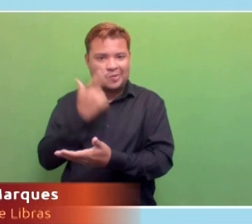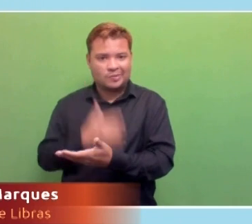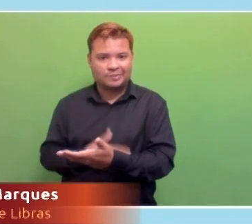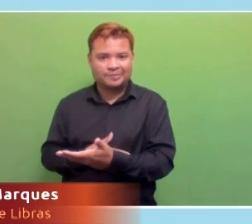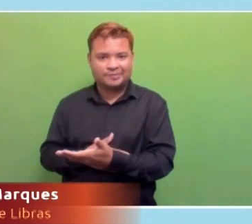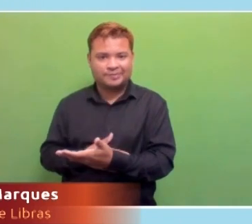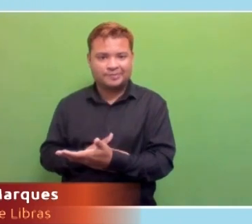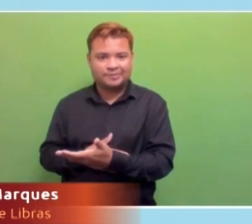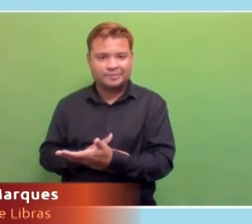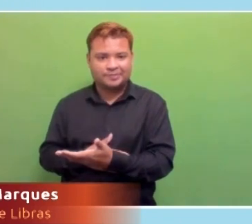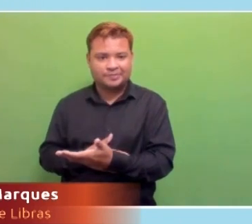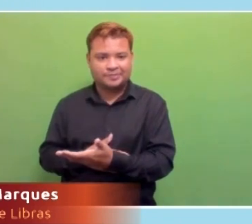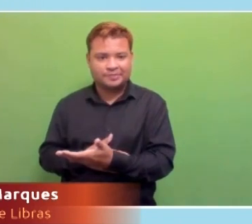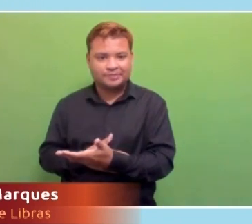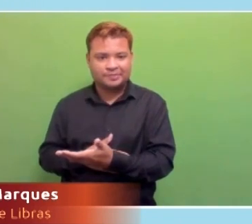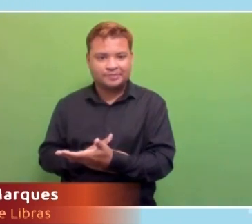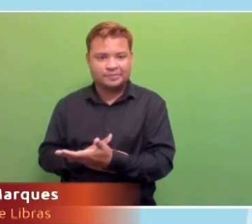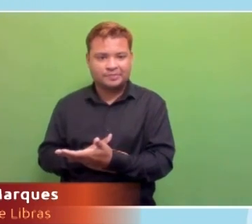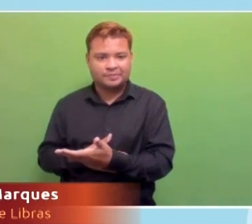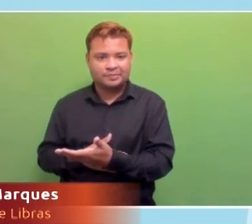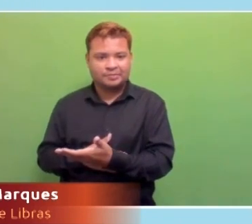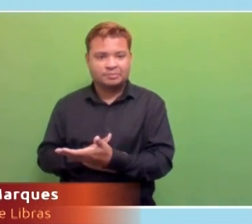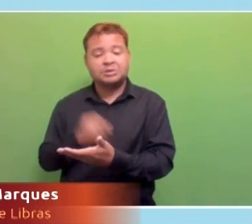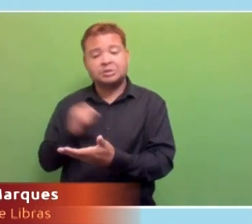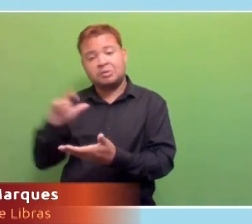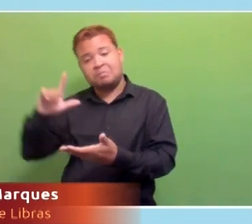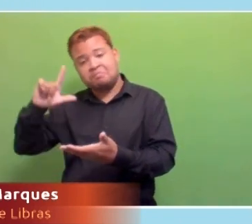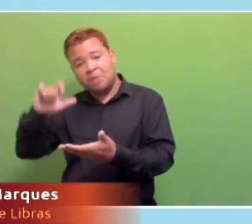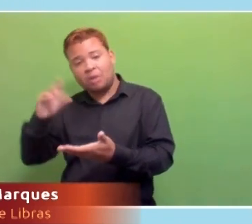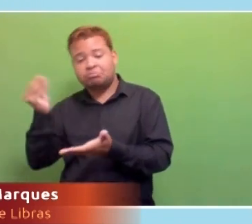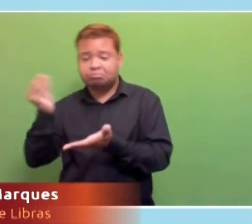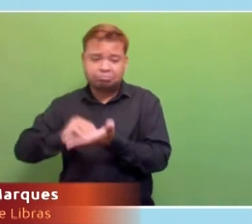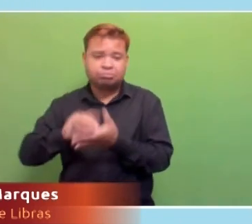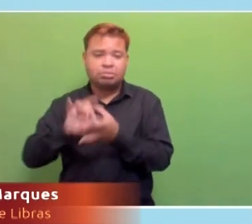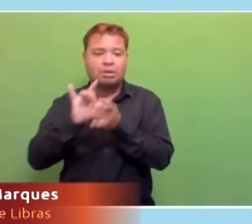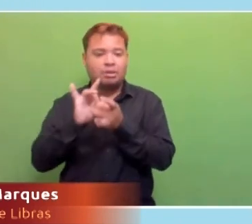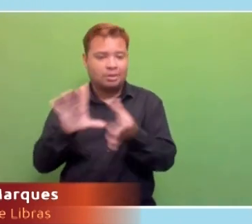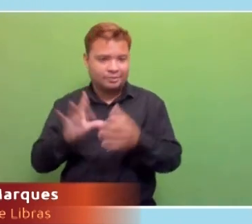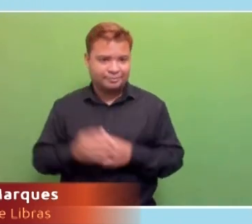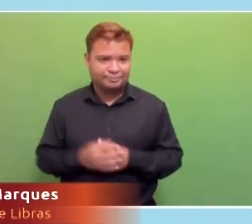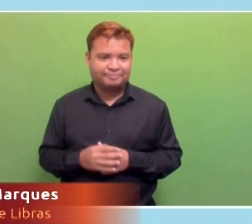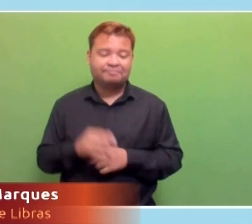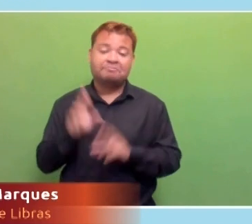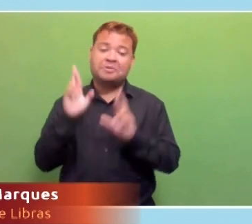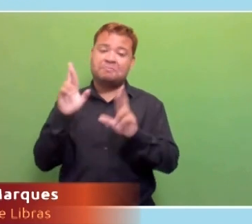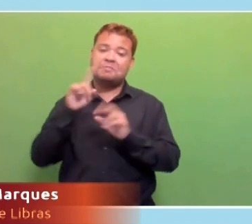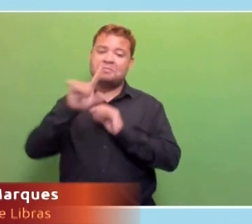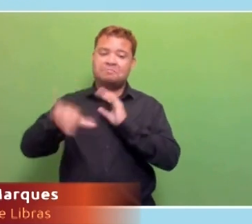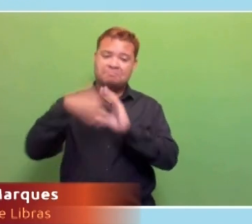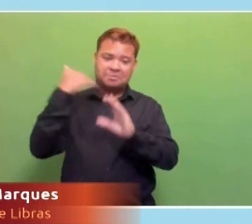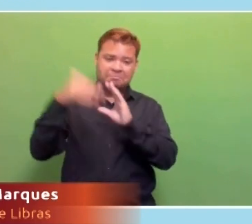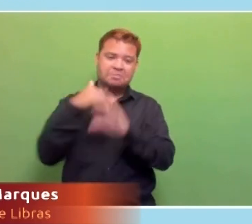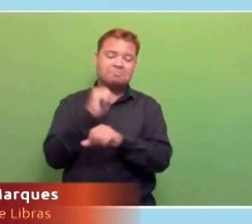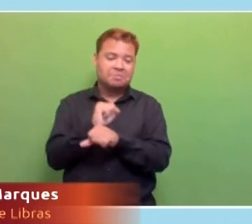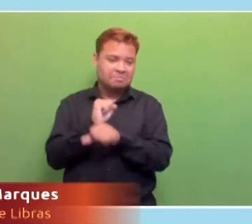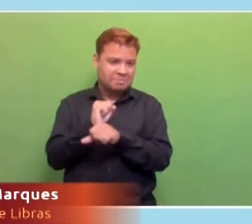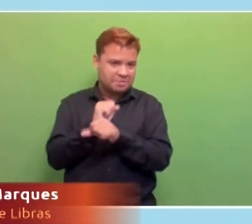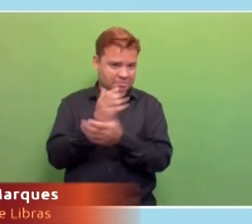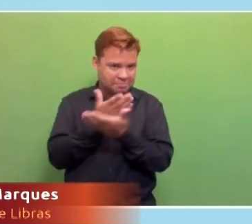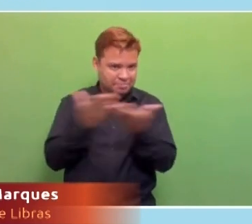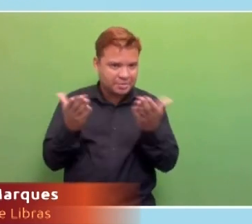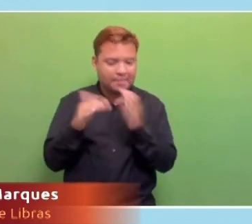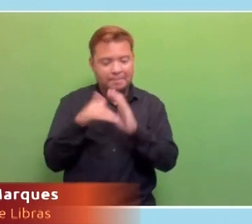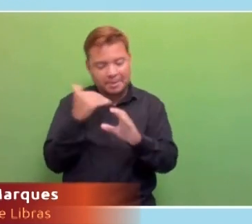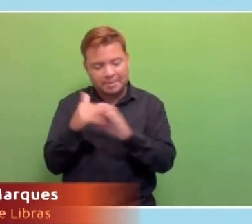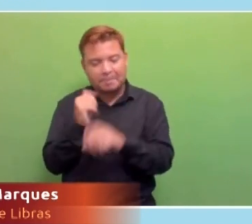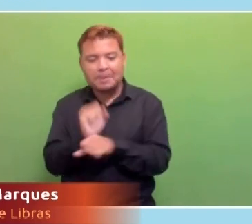629-9181-1406, como aparece aqui embaixo também. Se você quiser tirar uma foto ou anotar, a gente espera a sua sugestão, as suas mensagens, para que a